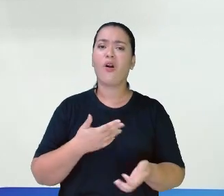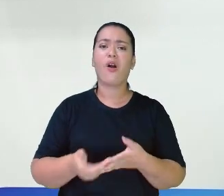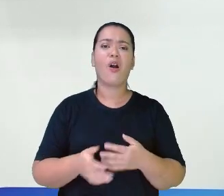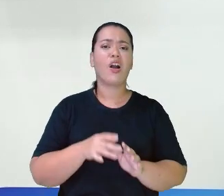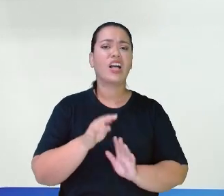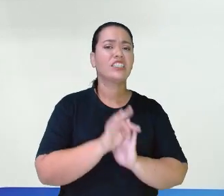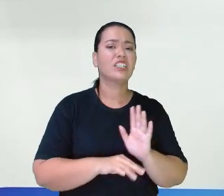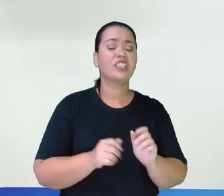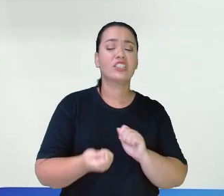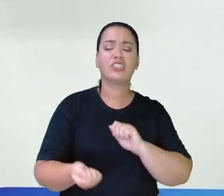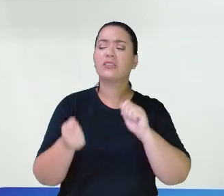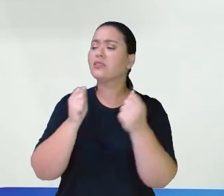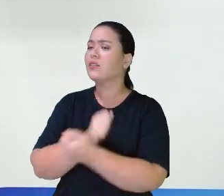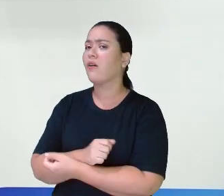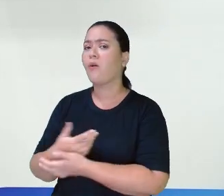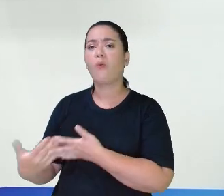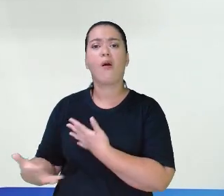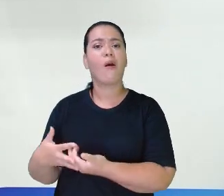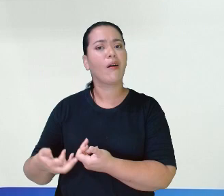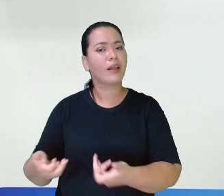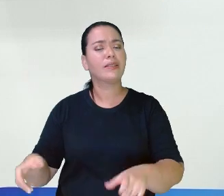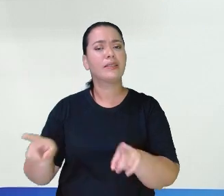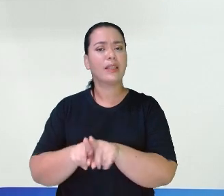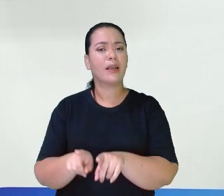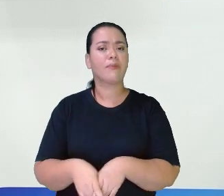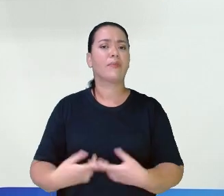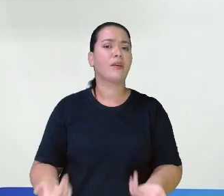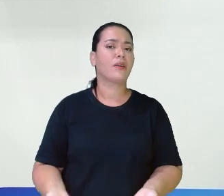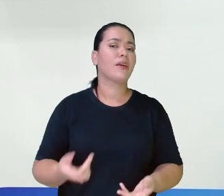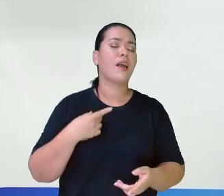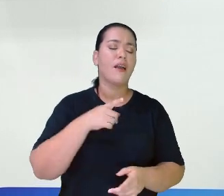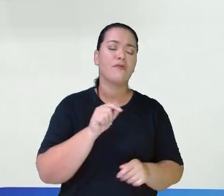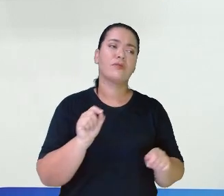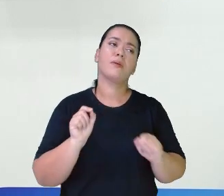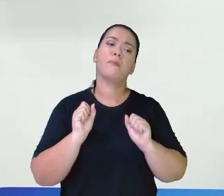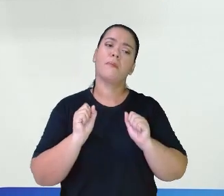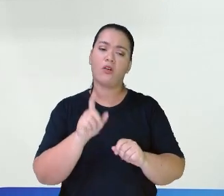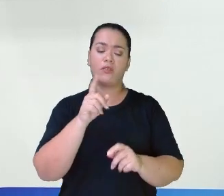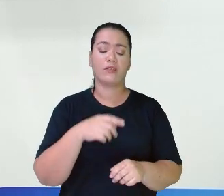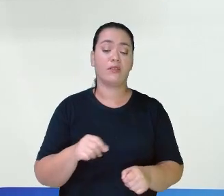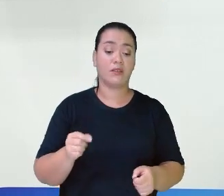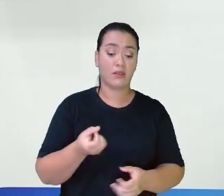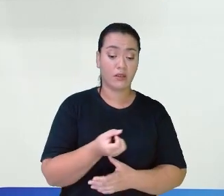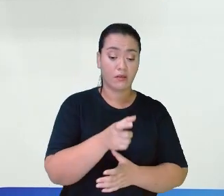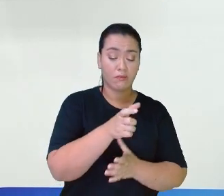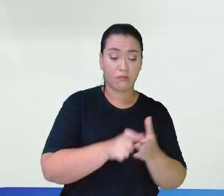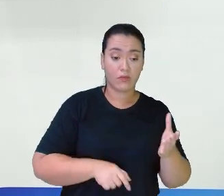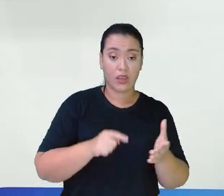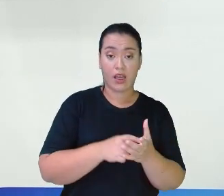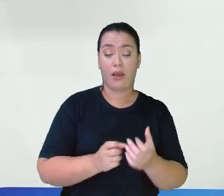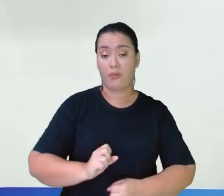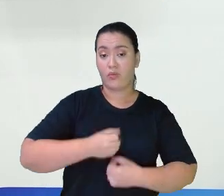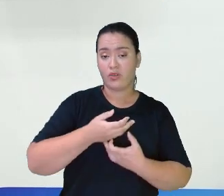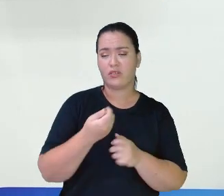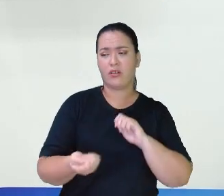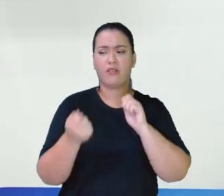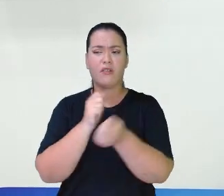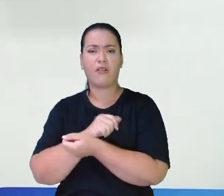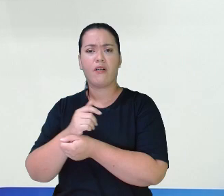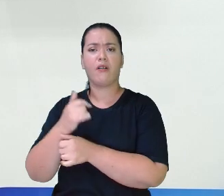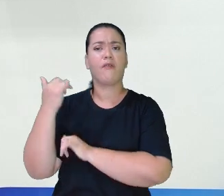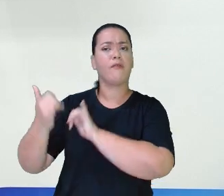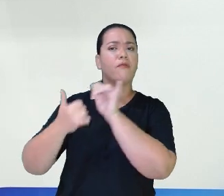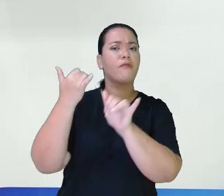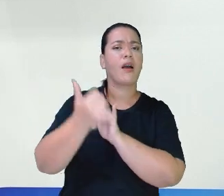você quiser. Pode fazer o inverso, transformar uma poesia num conto, numa fábula. Deixa a tua criatividade aí reinar.